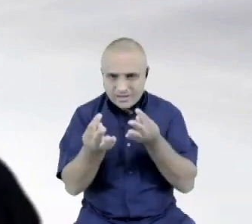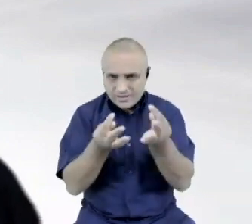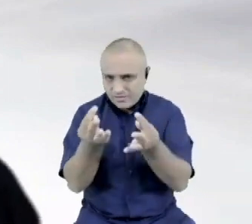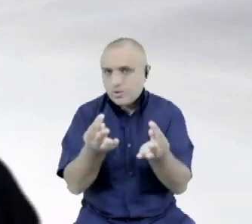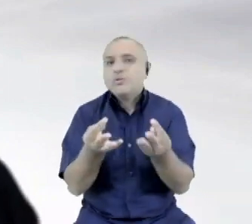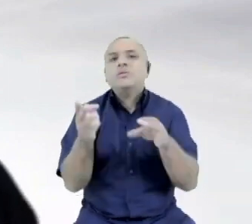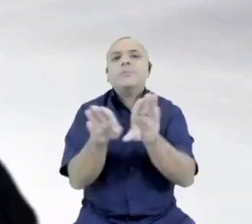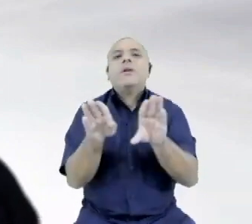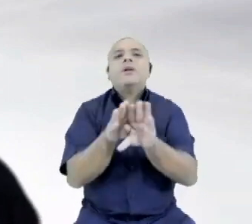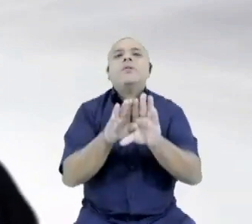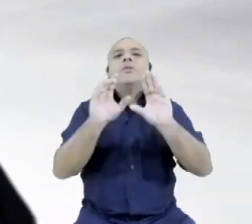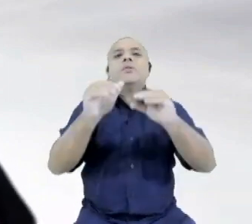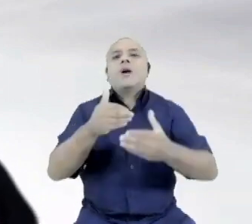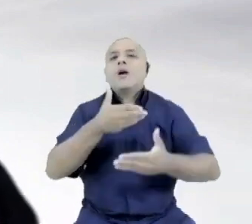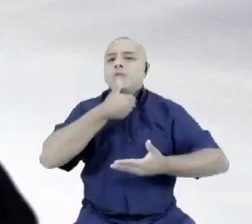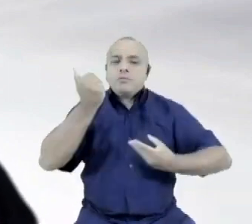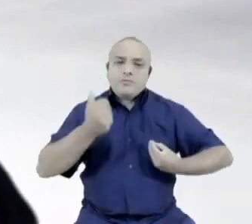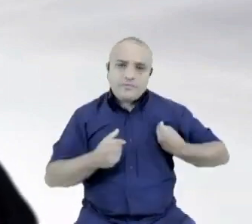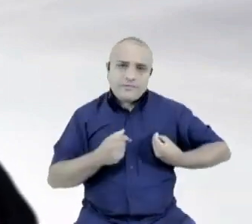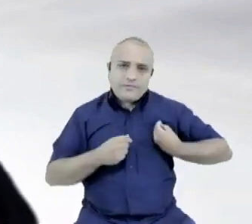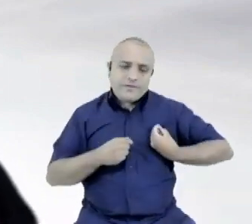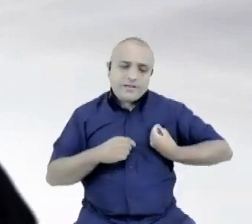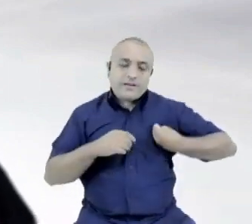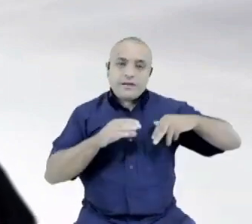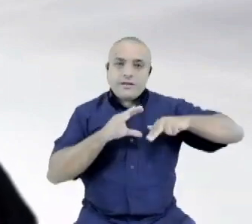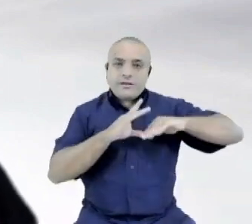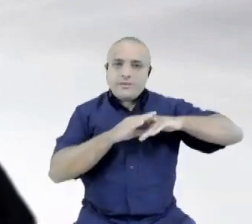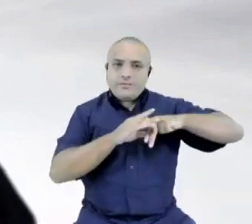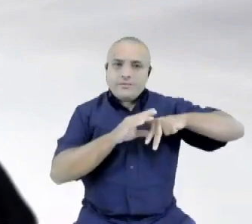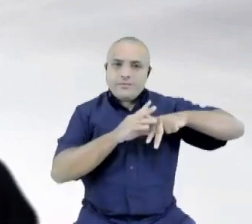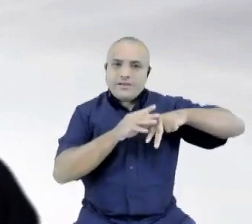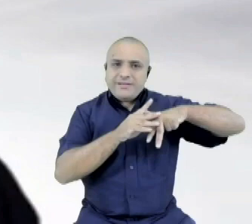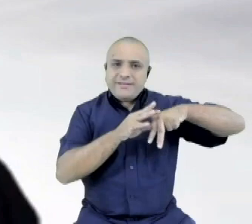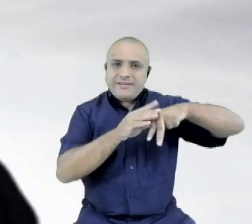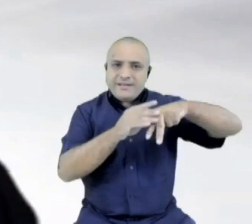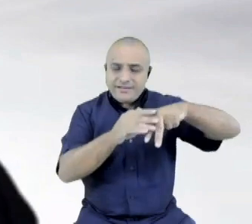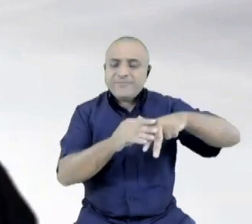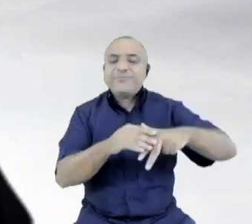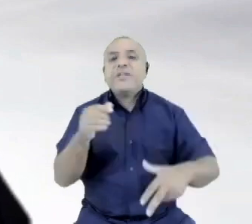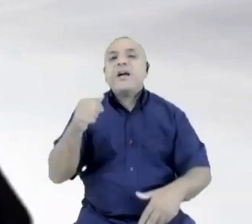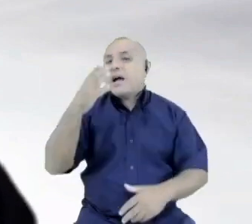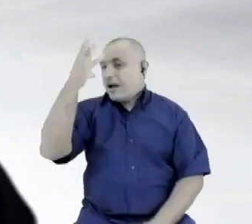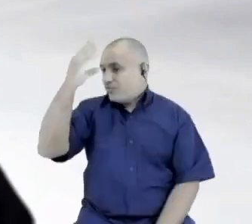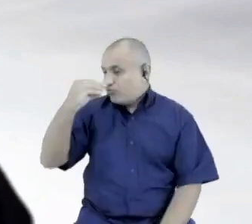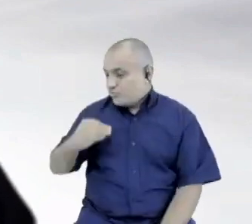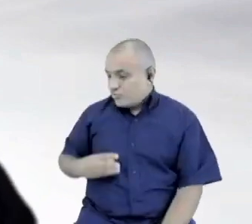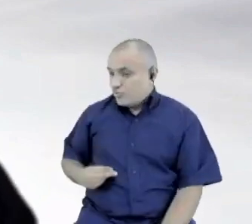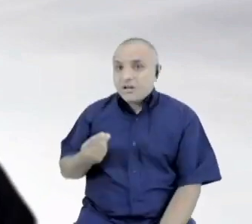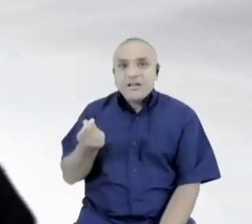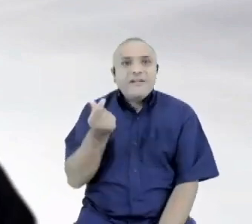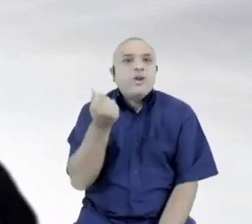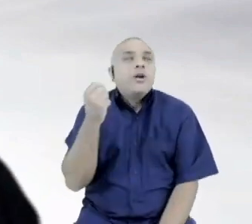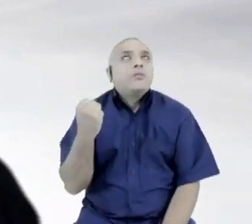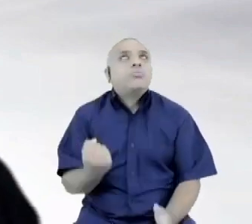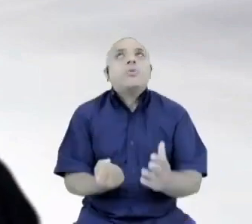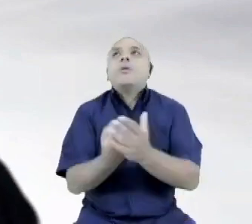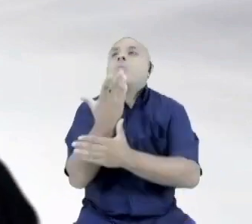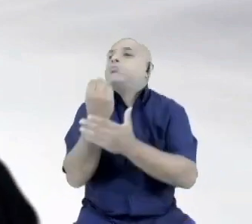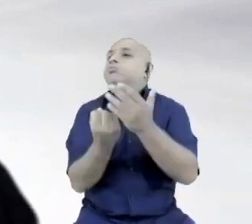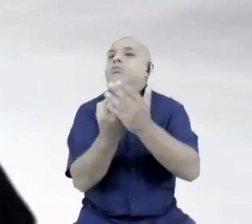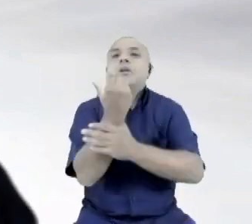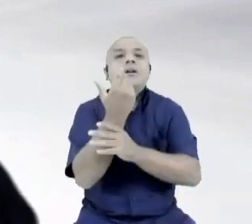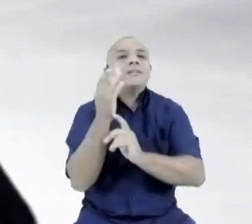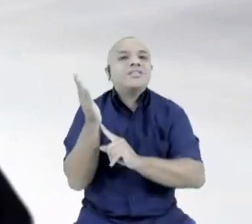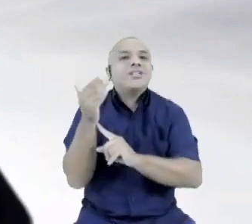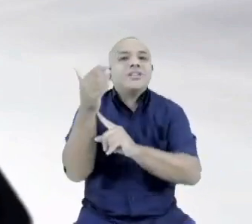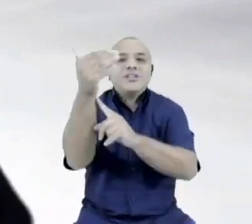paciente. Então, na trajetória que eu vejo da radiologia, a gente tem um custo que, apesar de toda a implementação tecnológica, ele é um